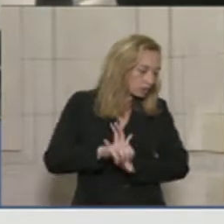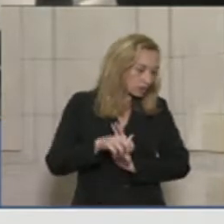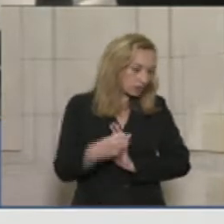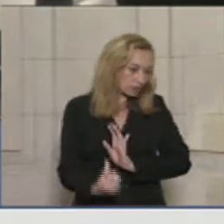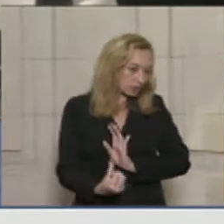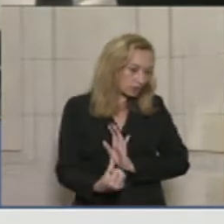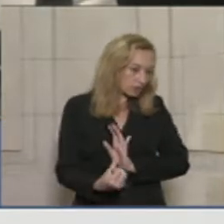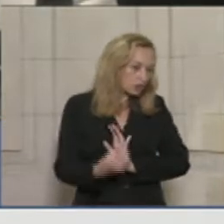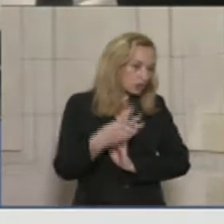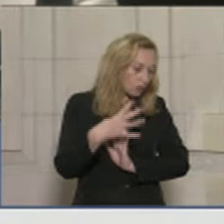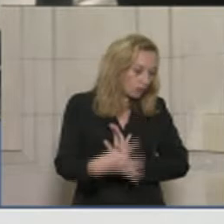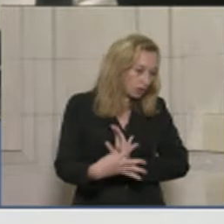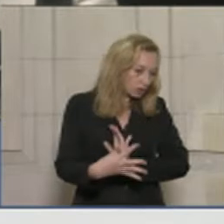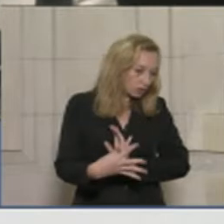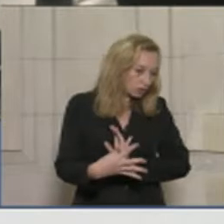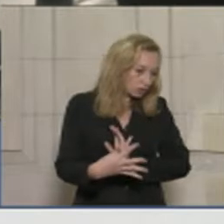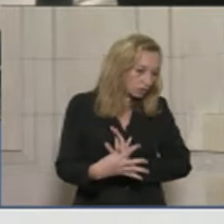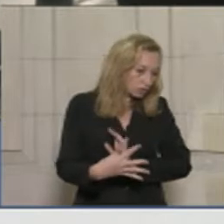4096, 4